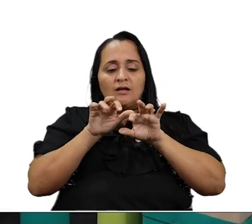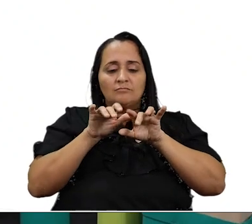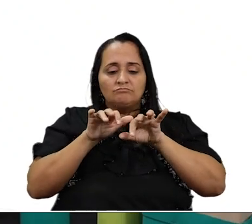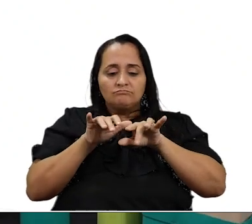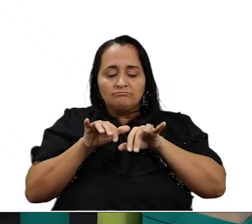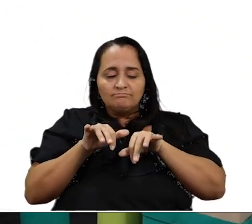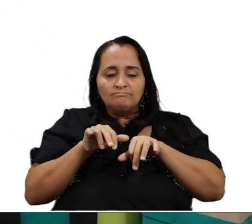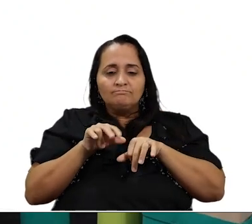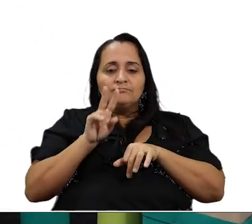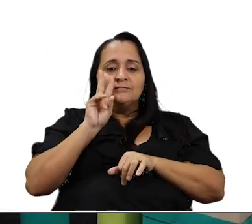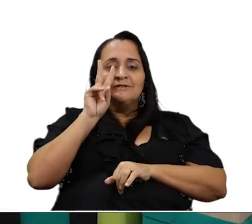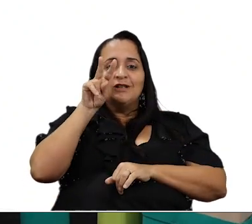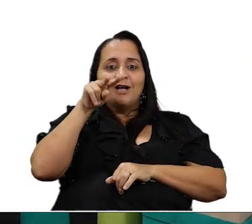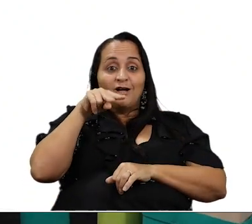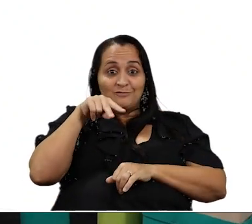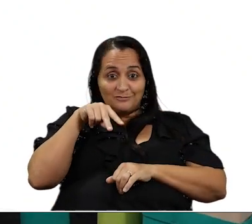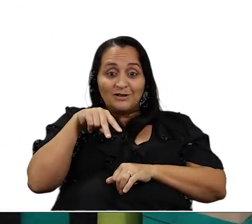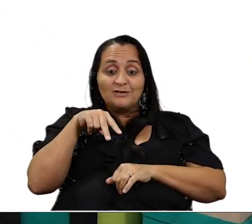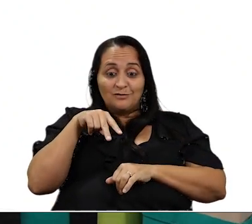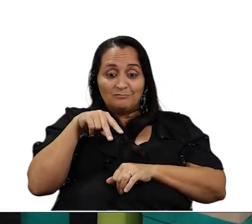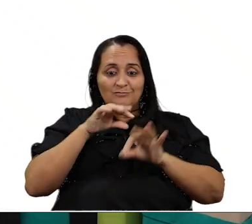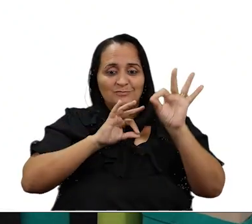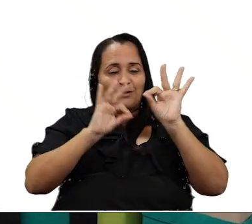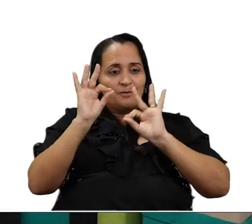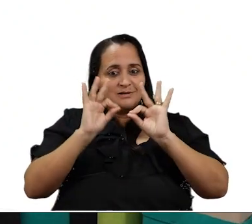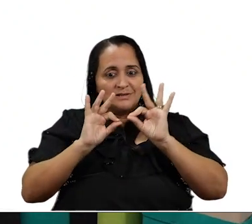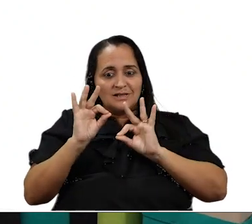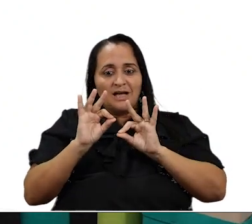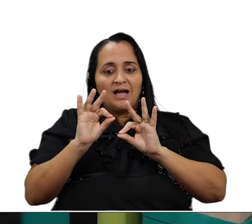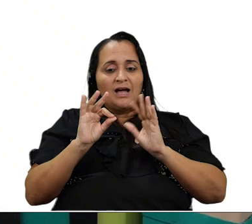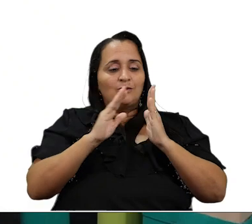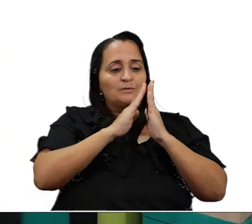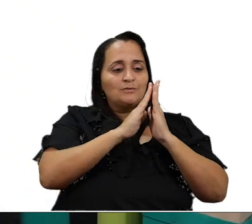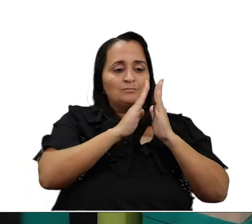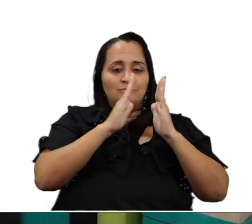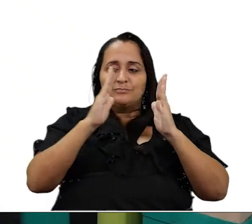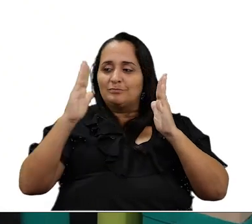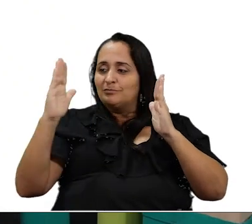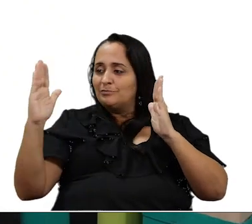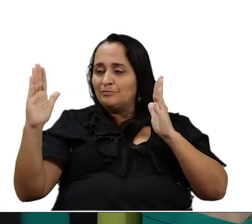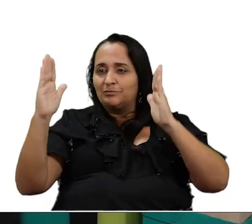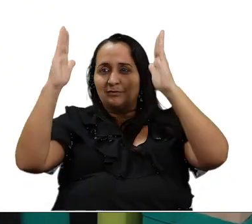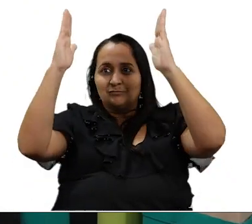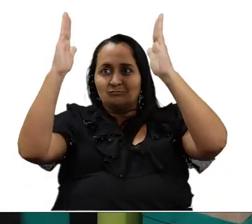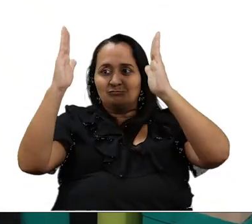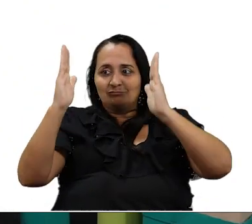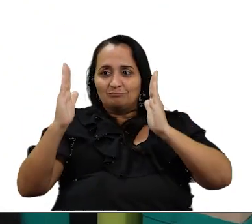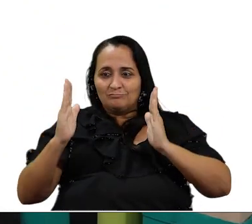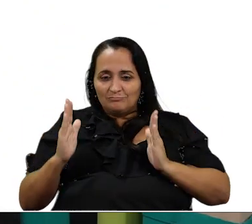Observe que o texto está organizado, A pessoa teve a preocupação de escrever preenchendo a